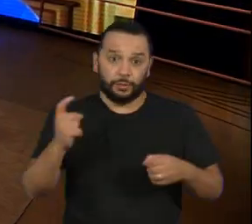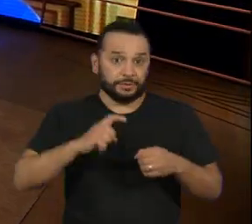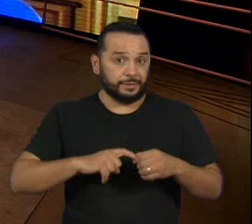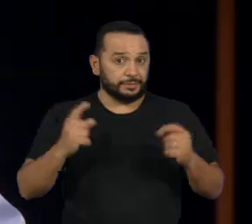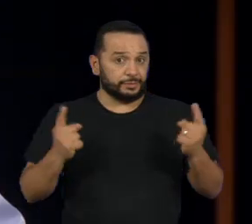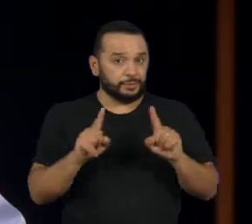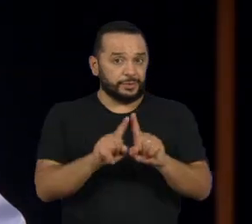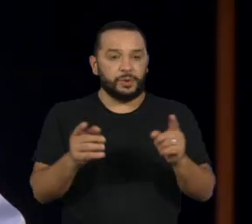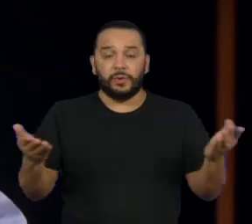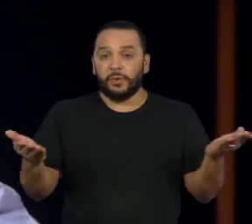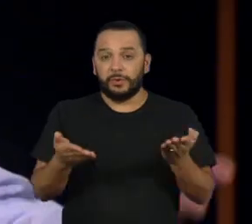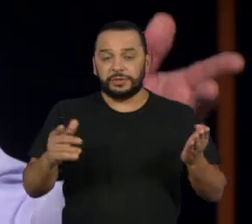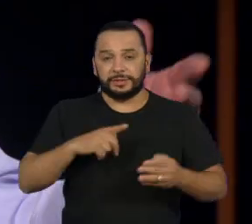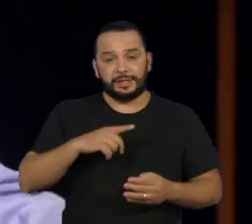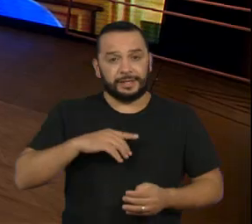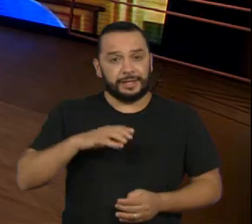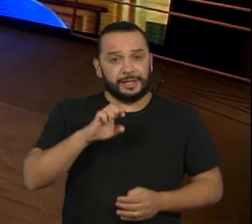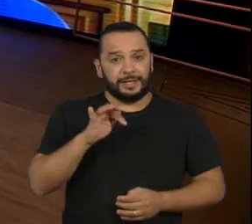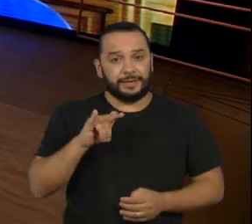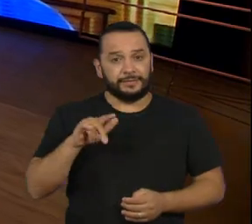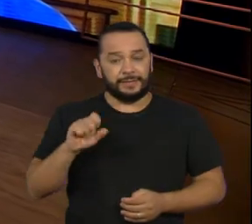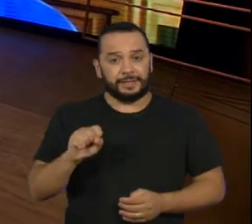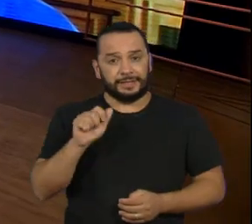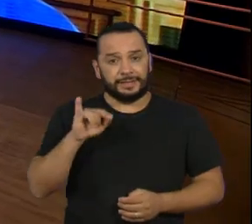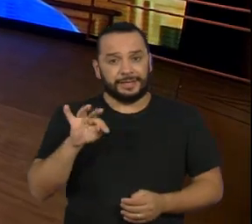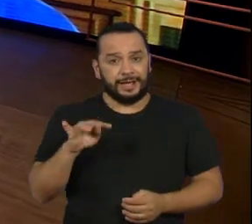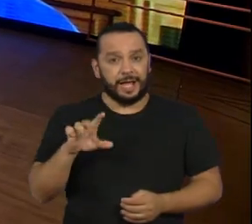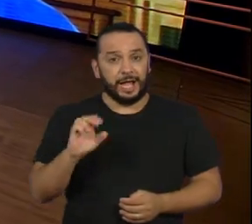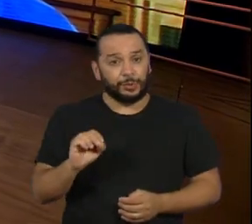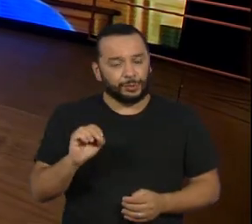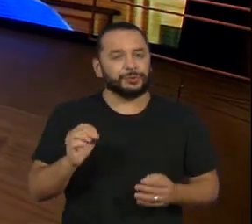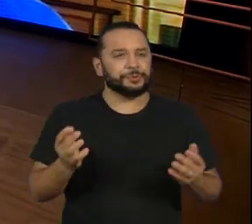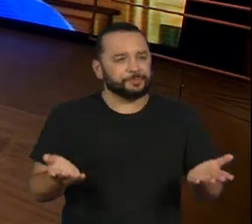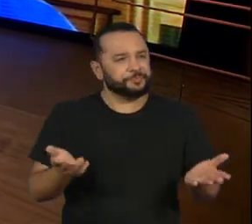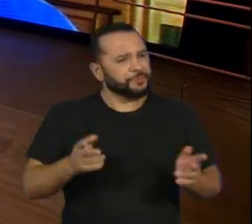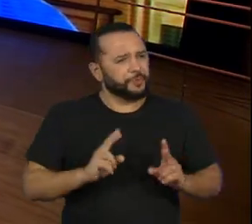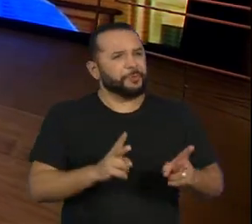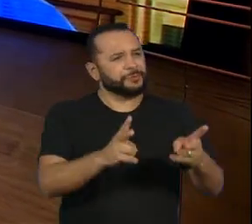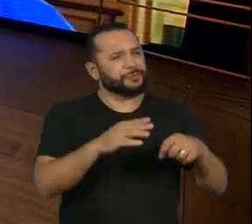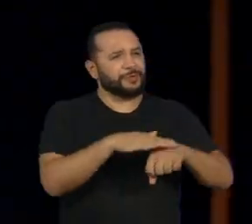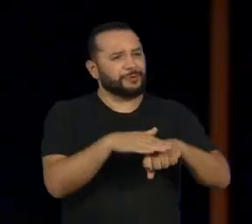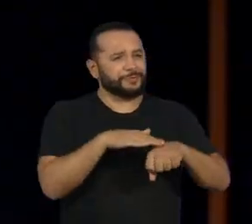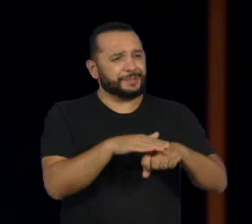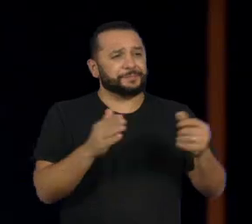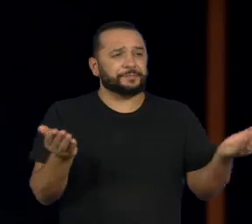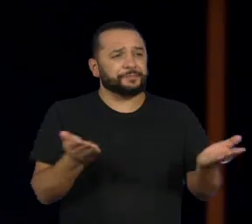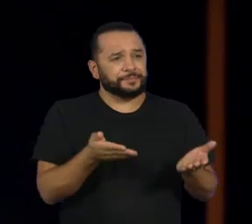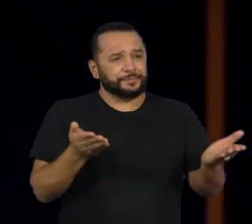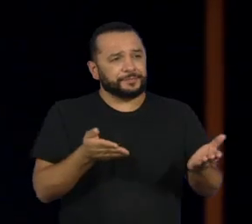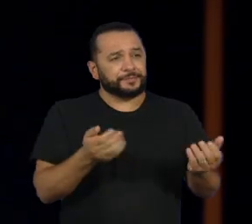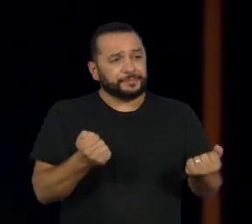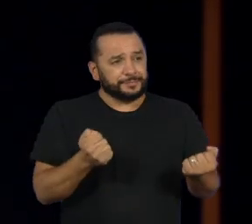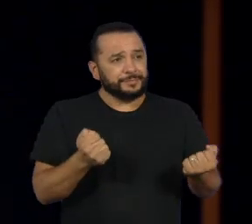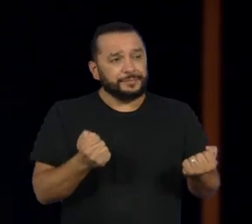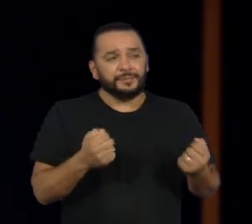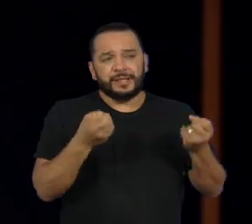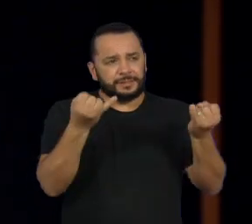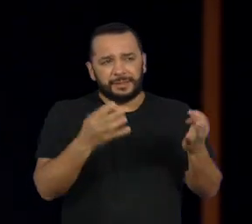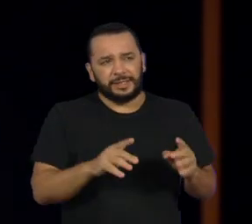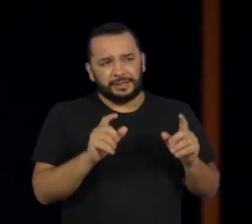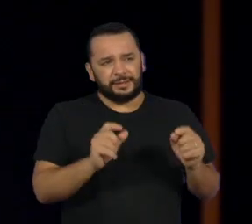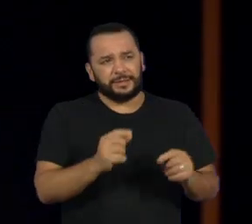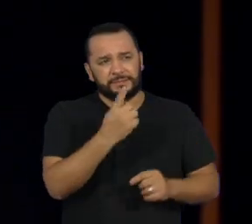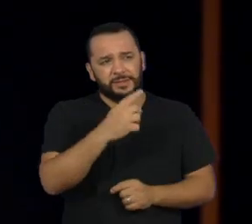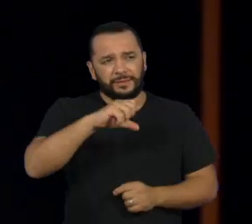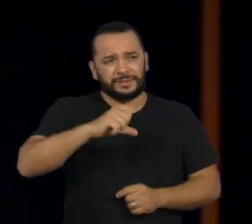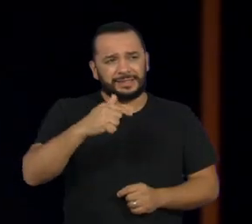Voltamos com Persona, hoje recebendo aqui o Elifas Andreato. Elifas, vamos continuar a nossa conversa e falando